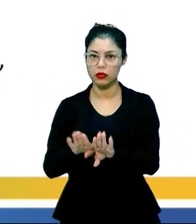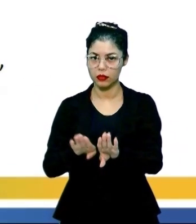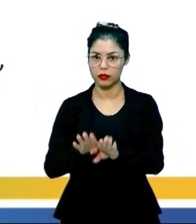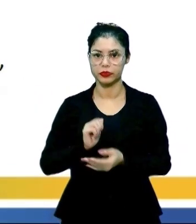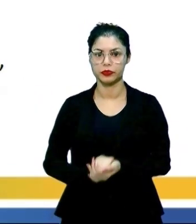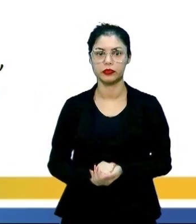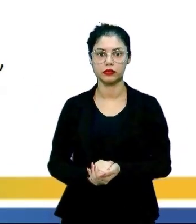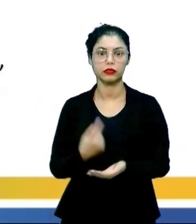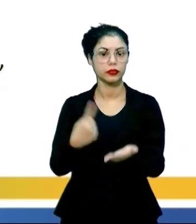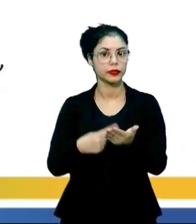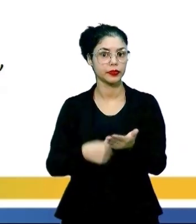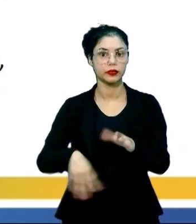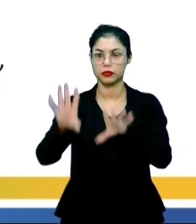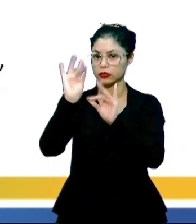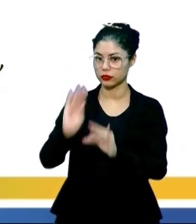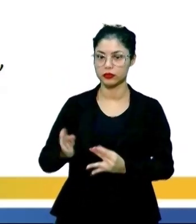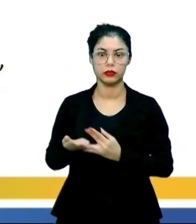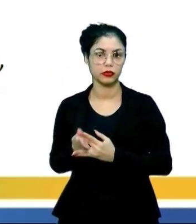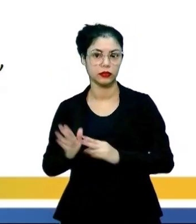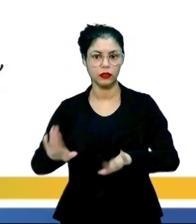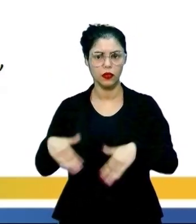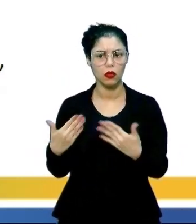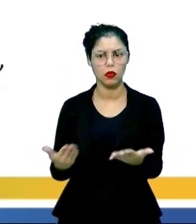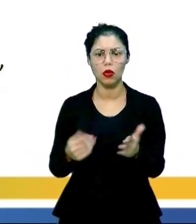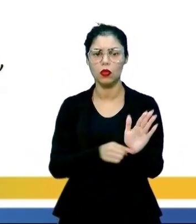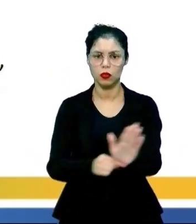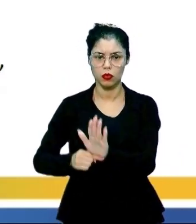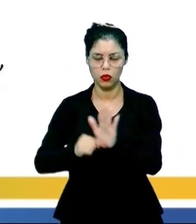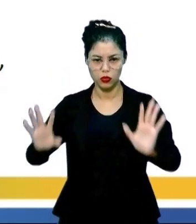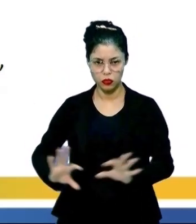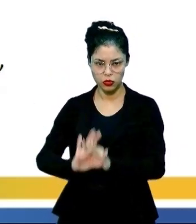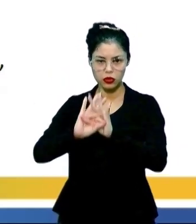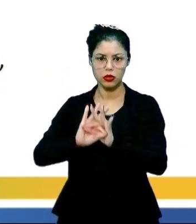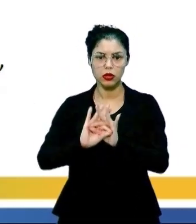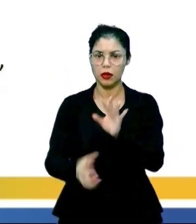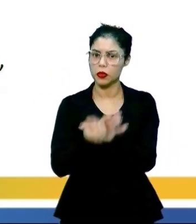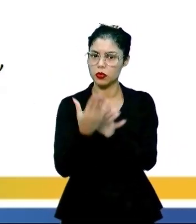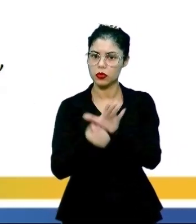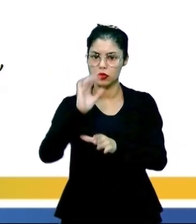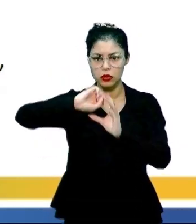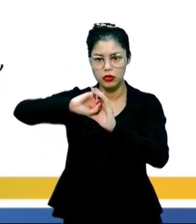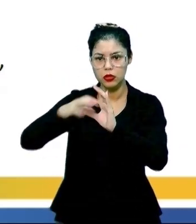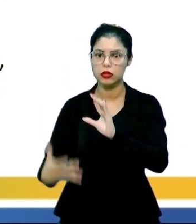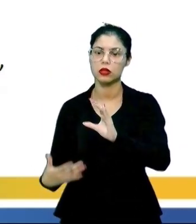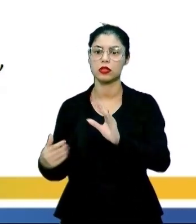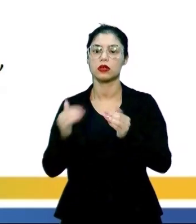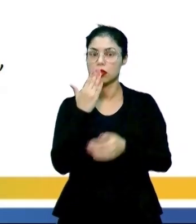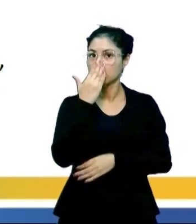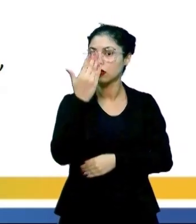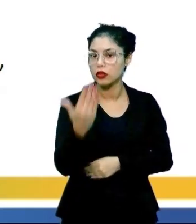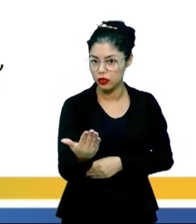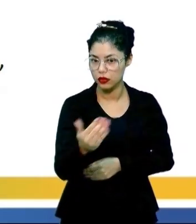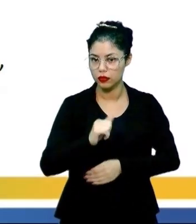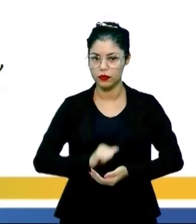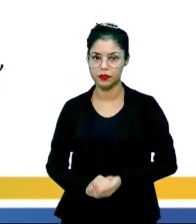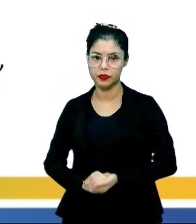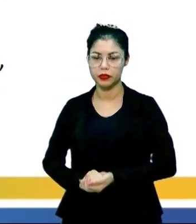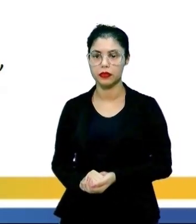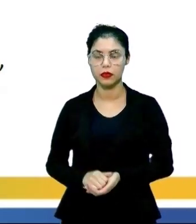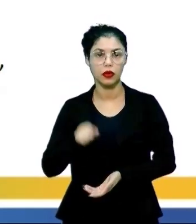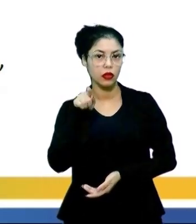questão. Considerando a estética barroca, a qual Aleijadinho se associa, a obra reproduzida caracteriza